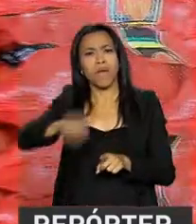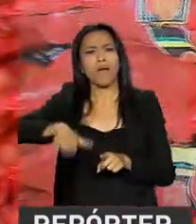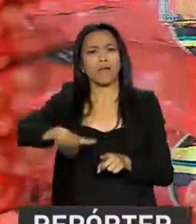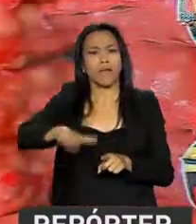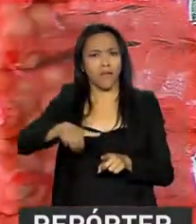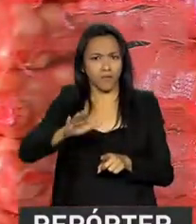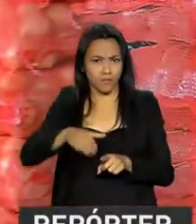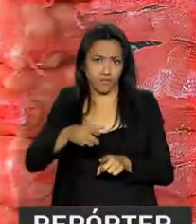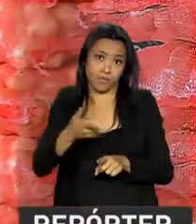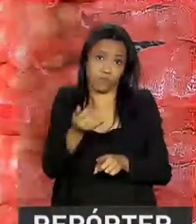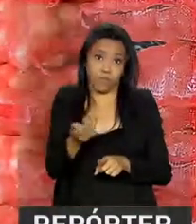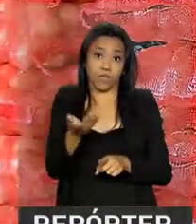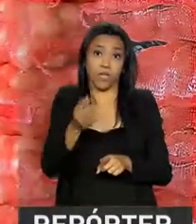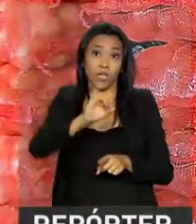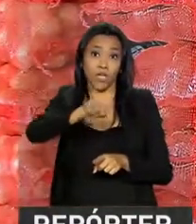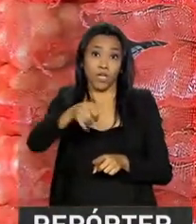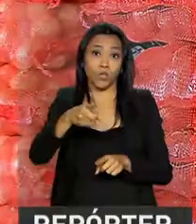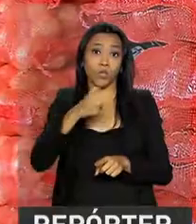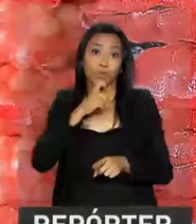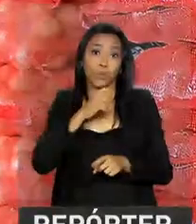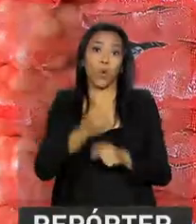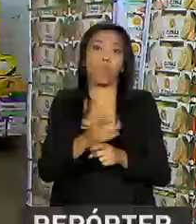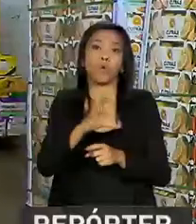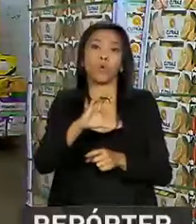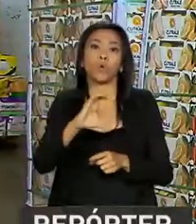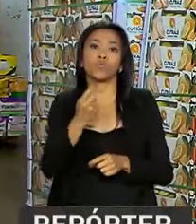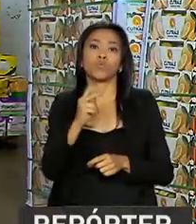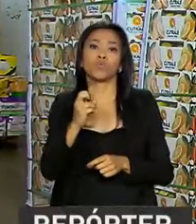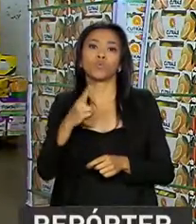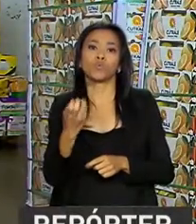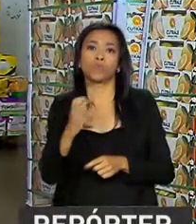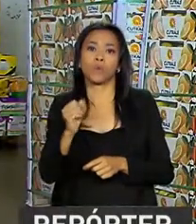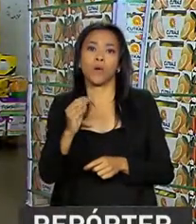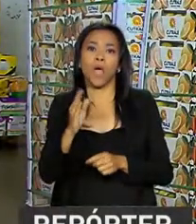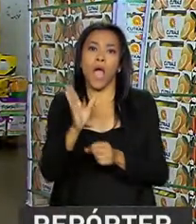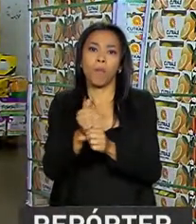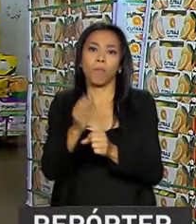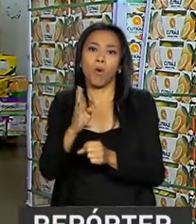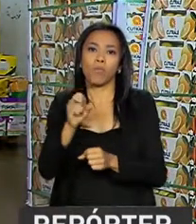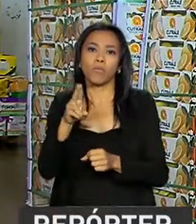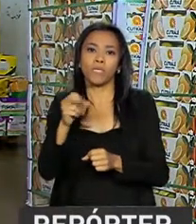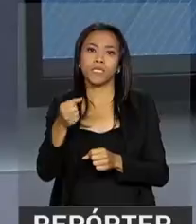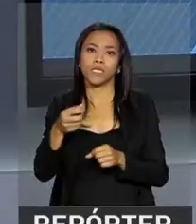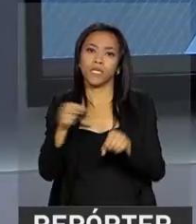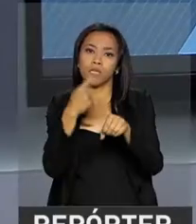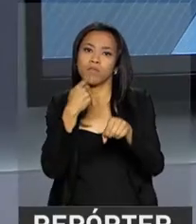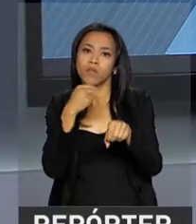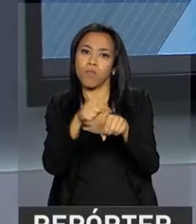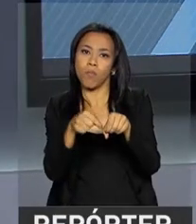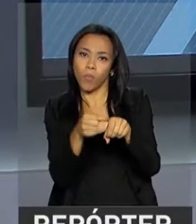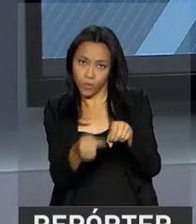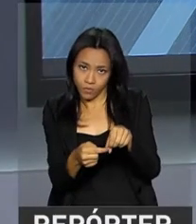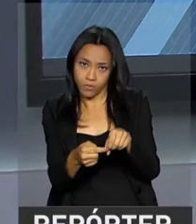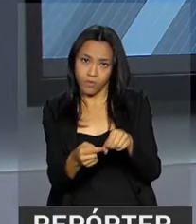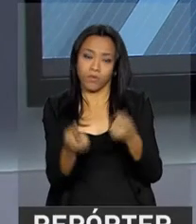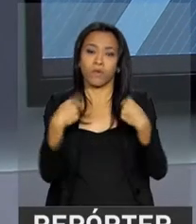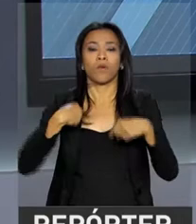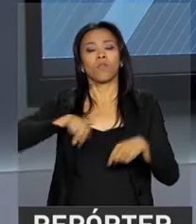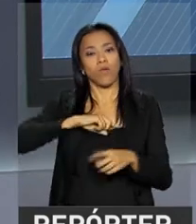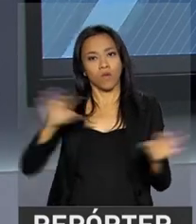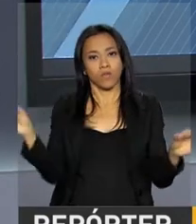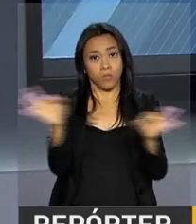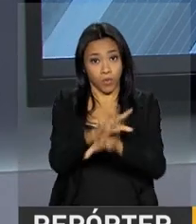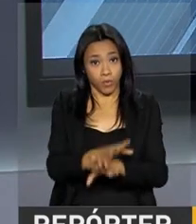na ceasa em julho como sul abobrinha e morango nós ficamos por